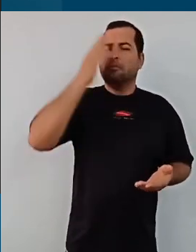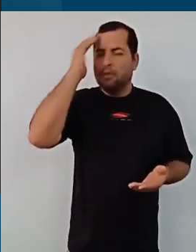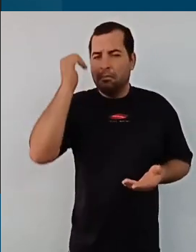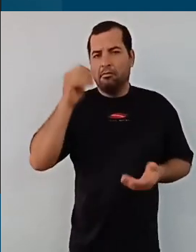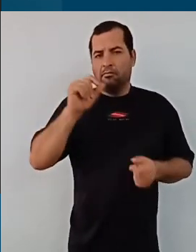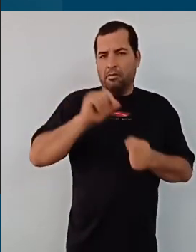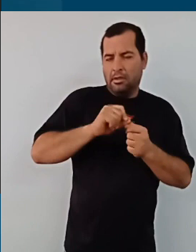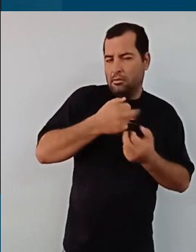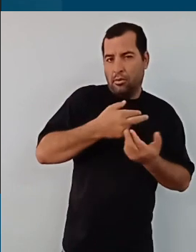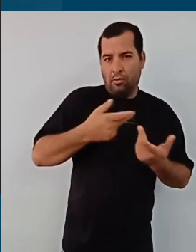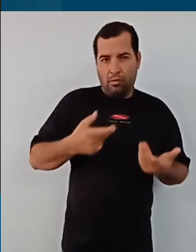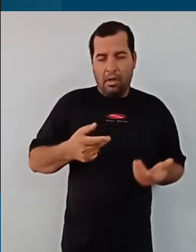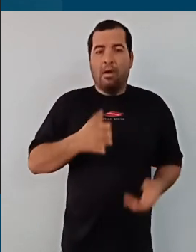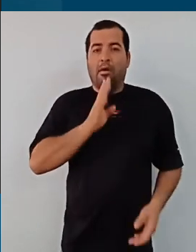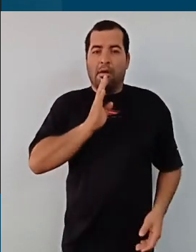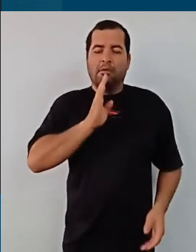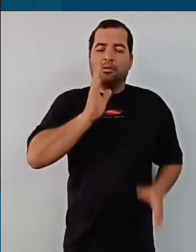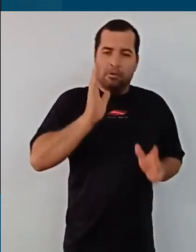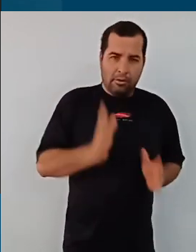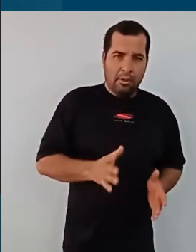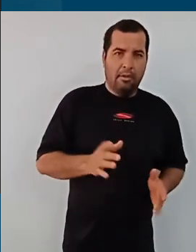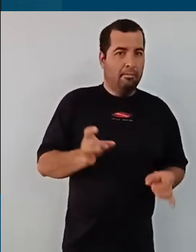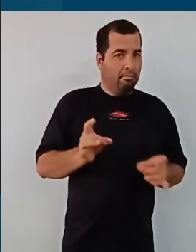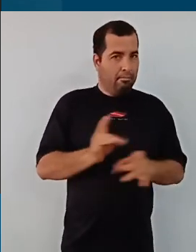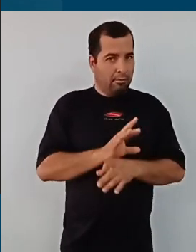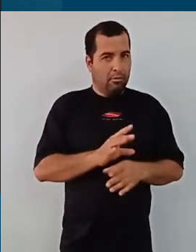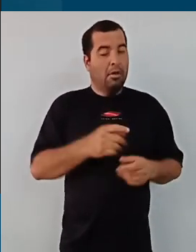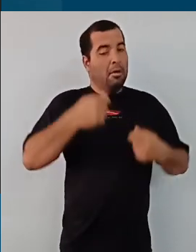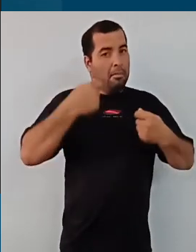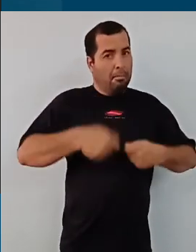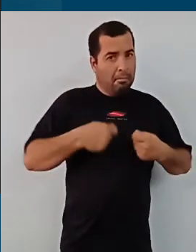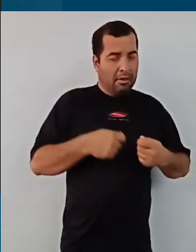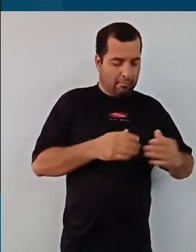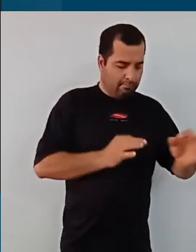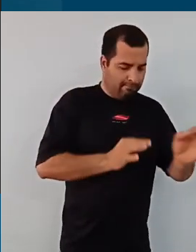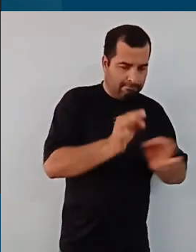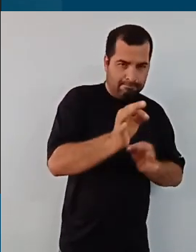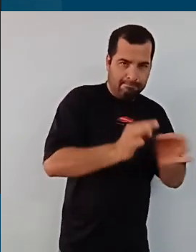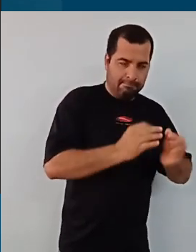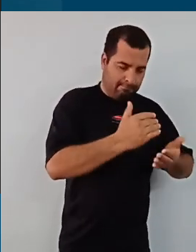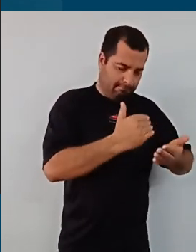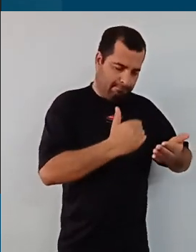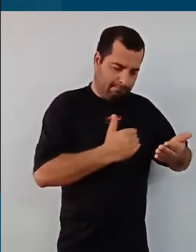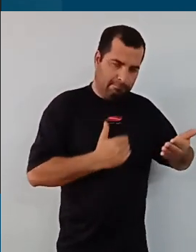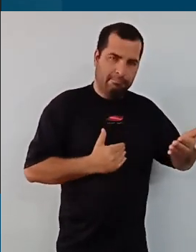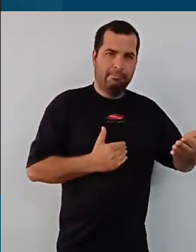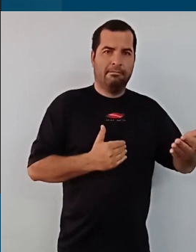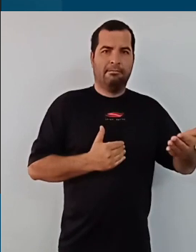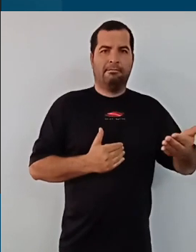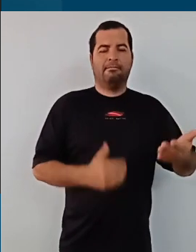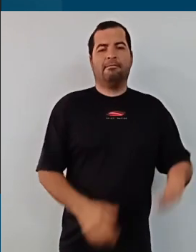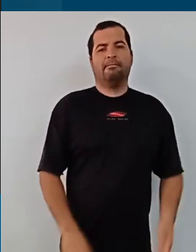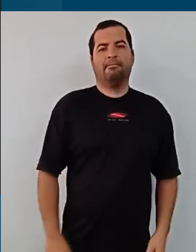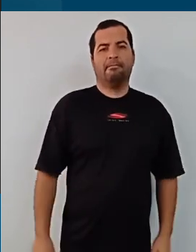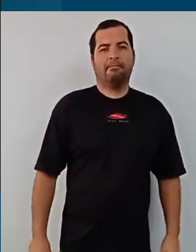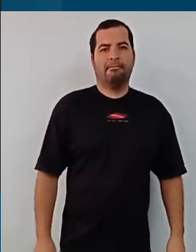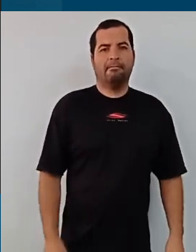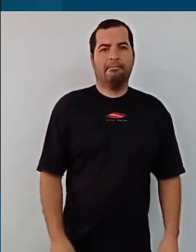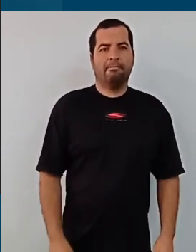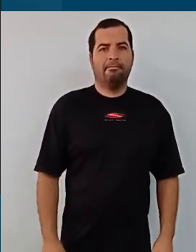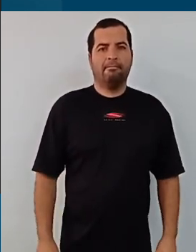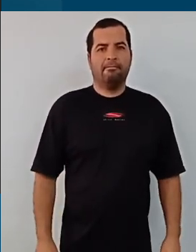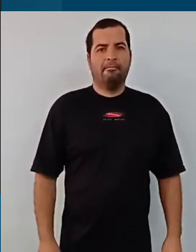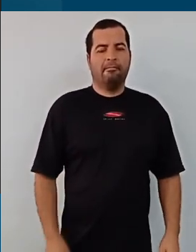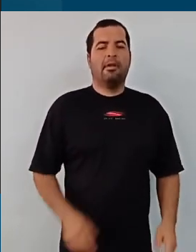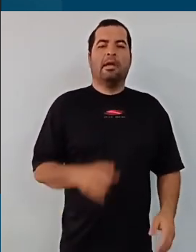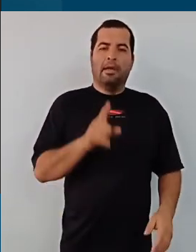de conhecimento, mas é preciso uma forma que faça essa colagem. E aí entram